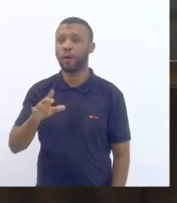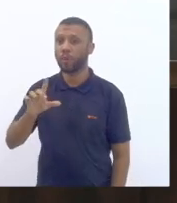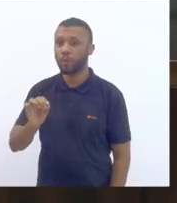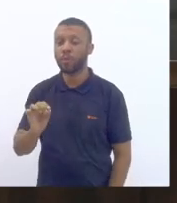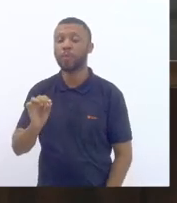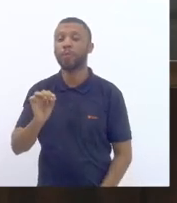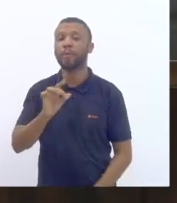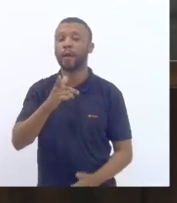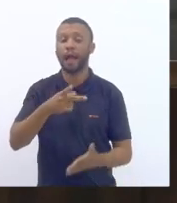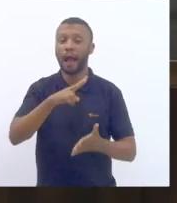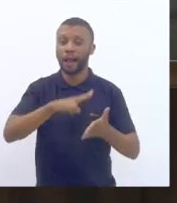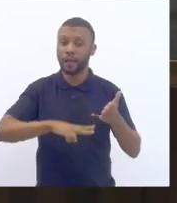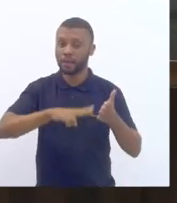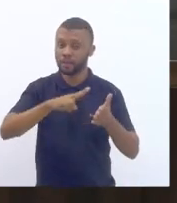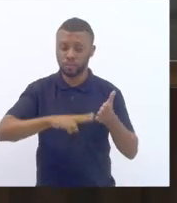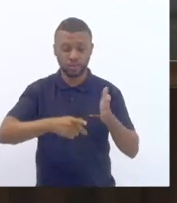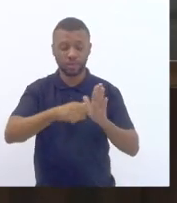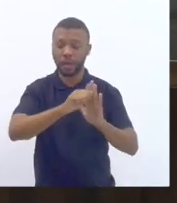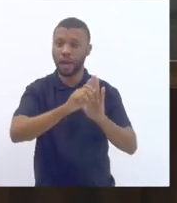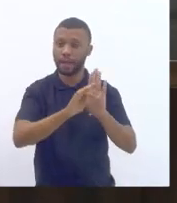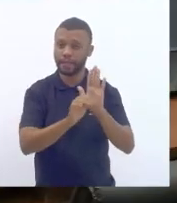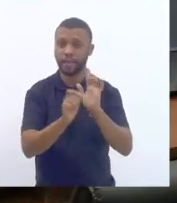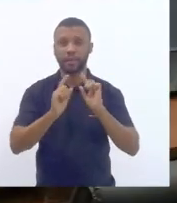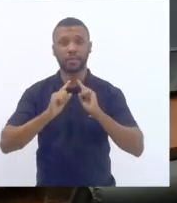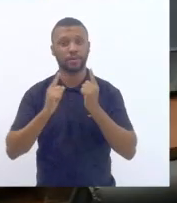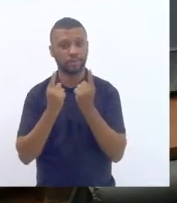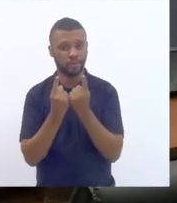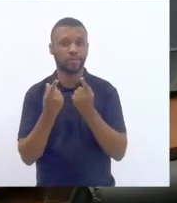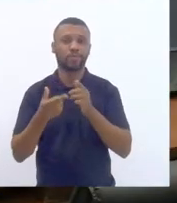fazer a leitura da ata da sessão anterior